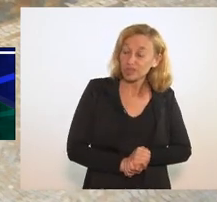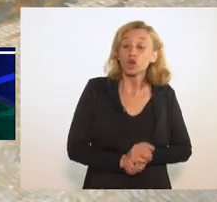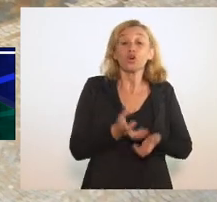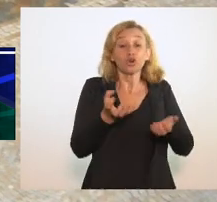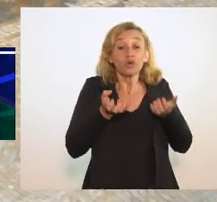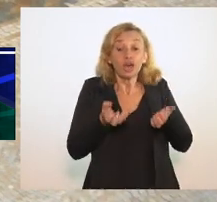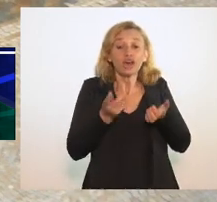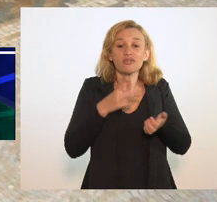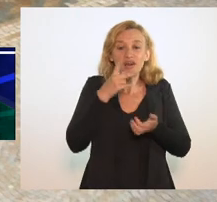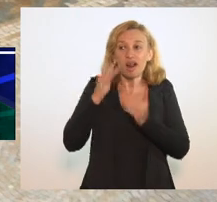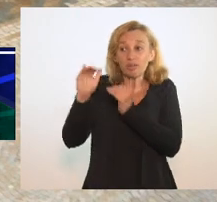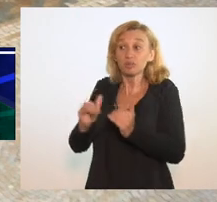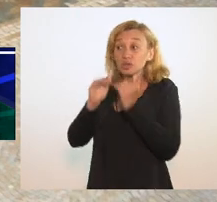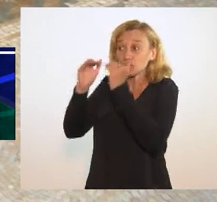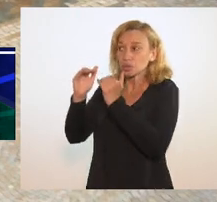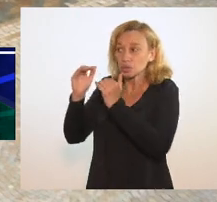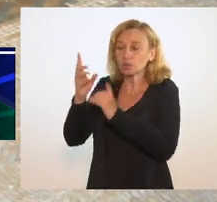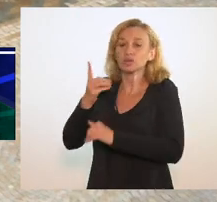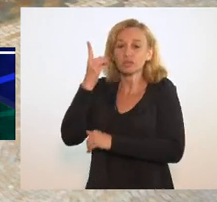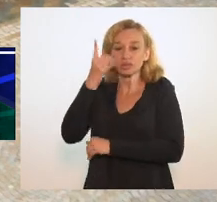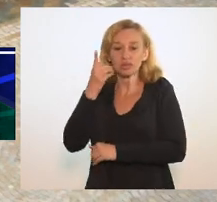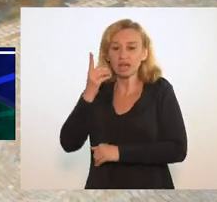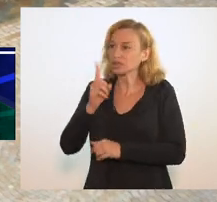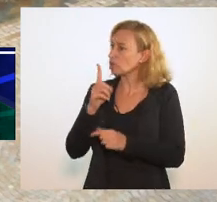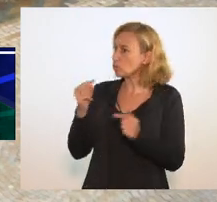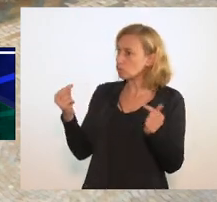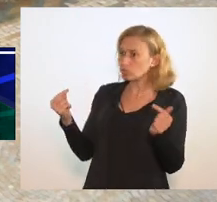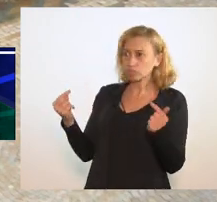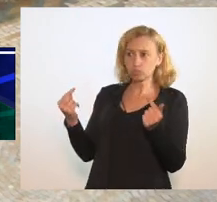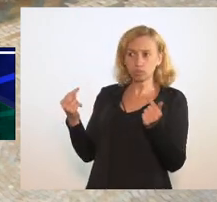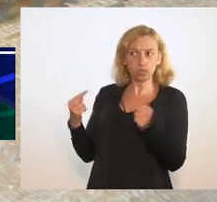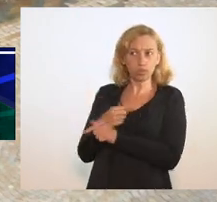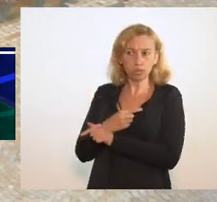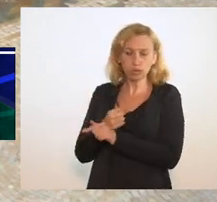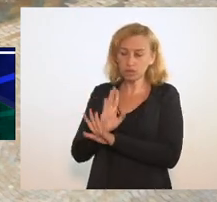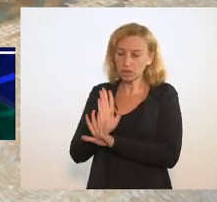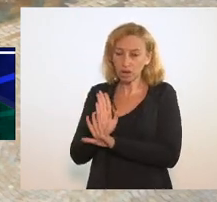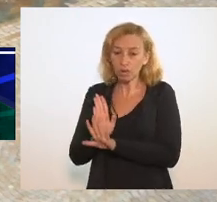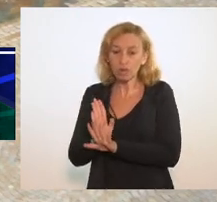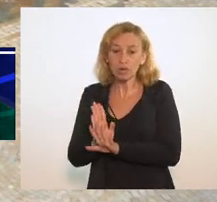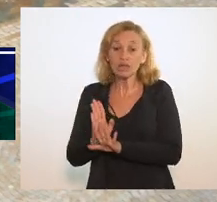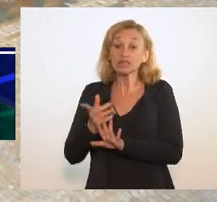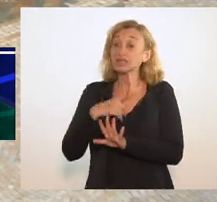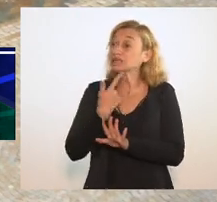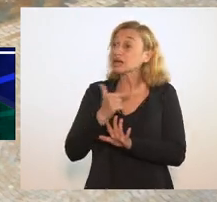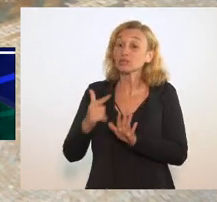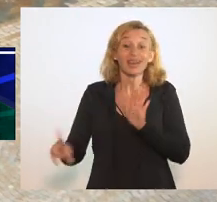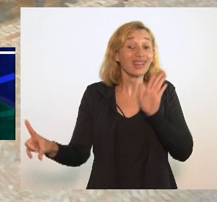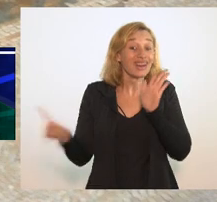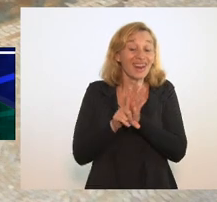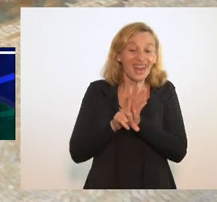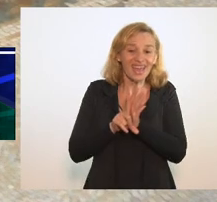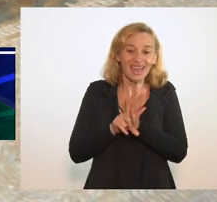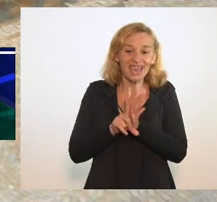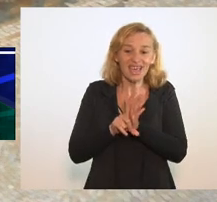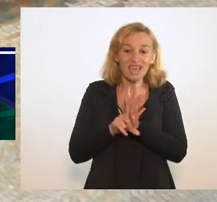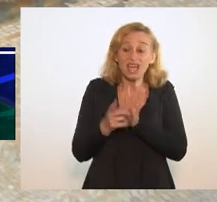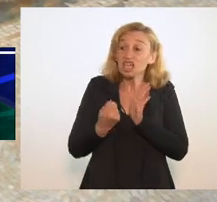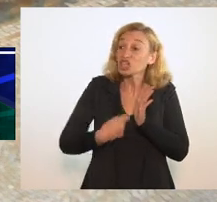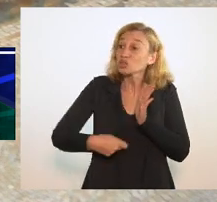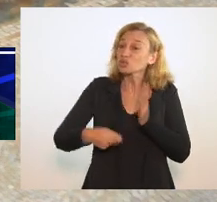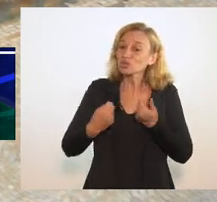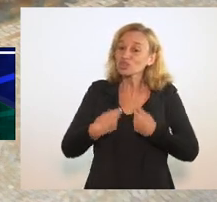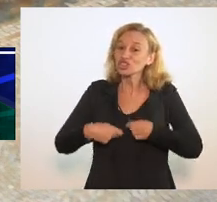quero dizer a Vossa Excelência, e sem discordar, é que não há lei que nos dê competência